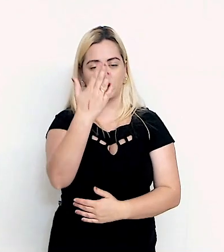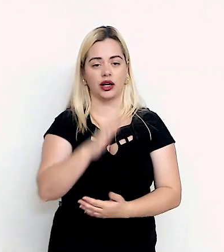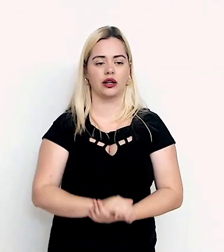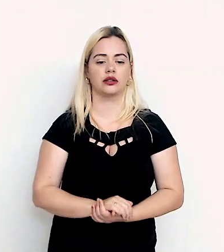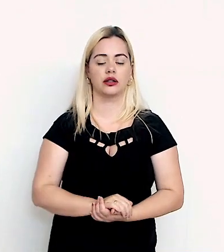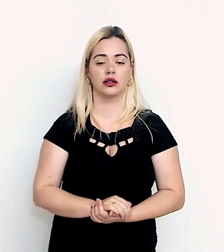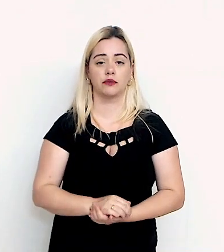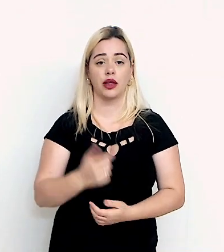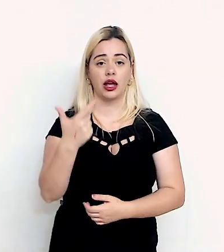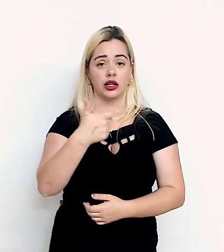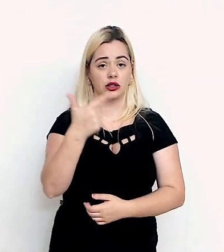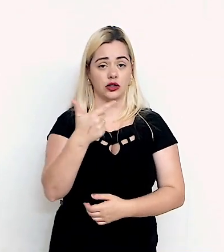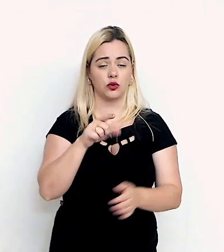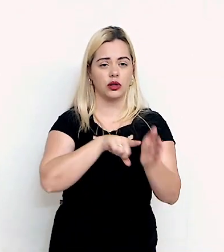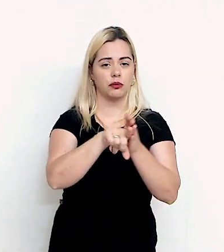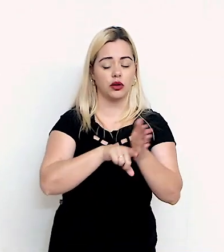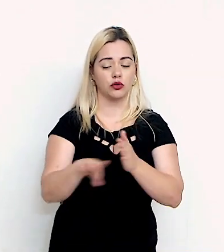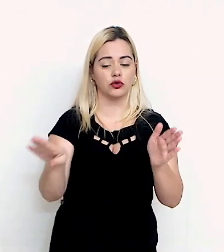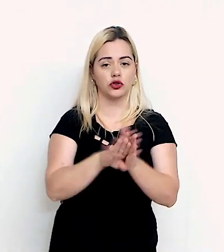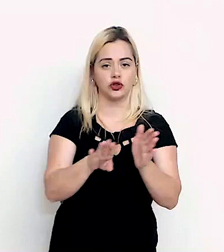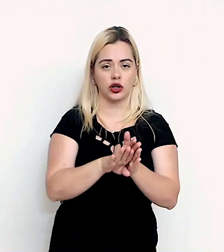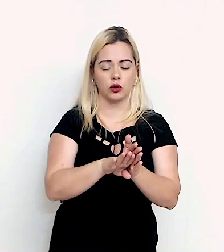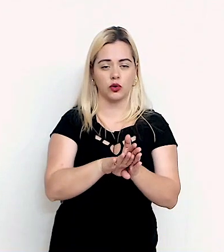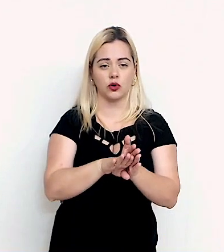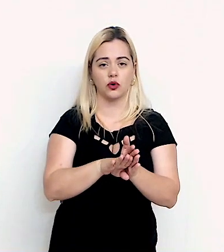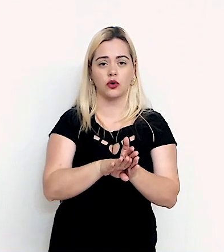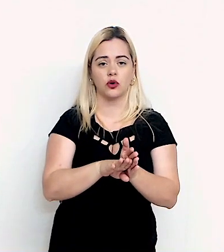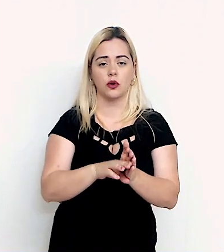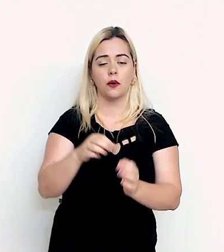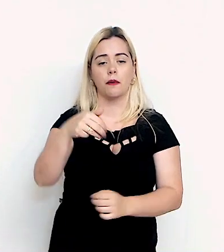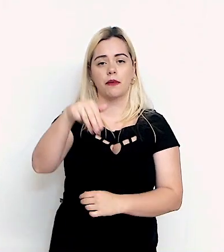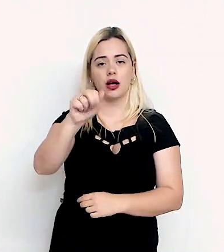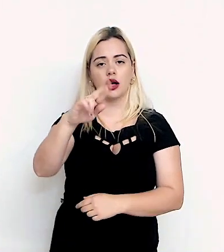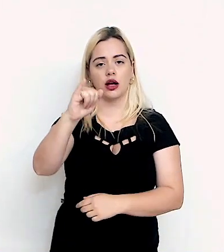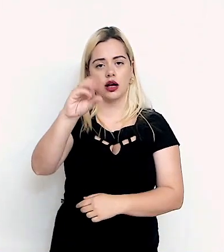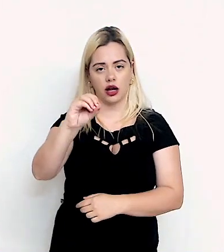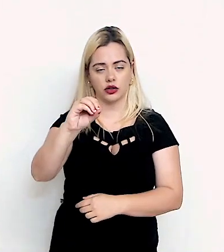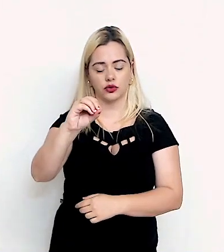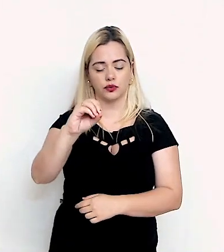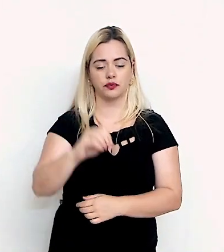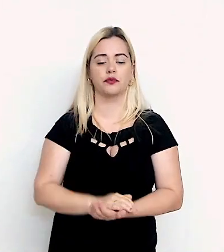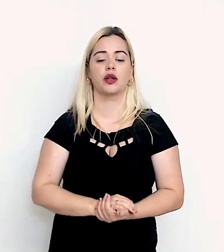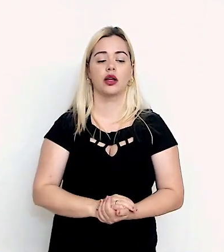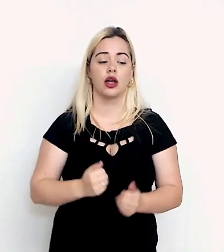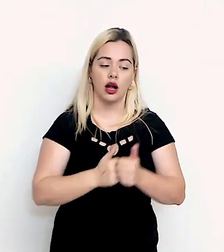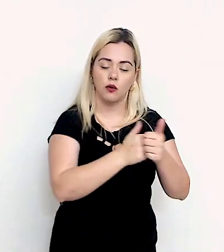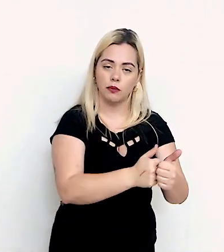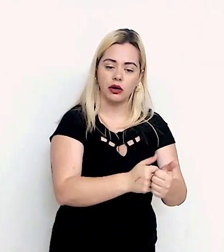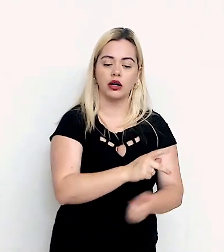é a segunda pergunta que não chegou é do Dr Mário Ferreira Campos Filho nos acompanha também desde o início